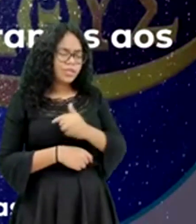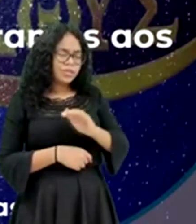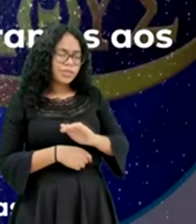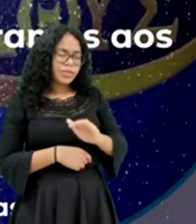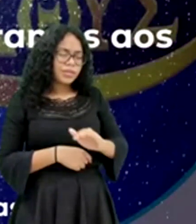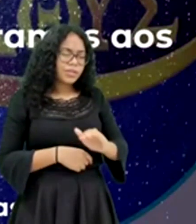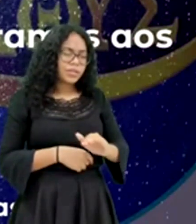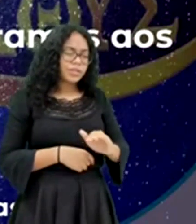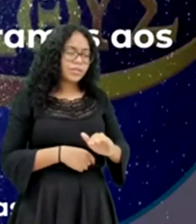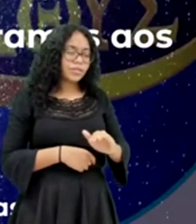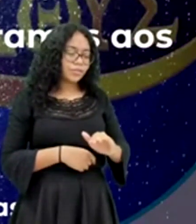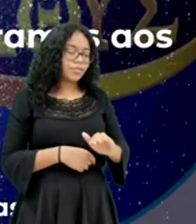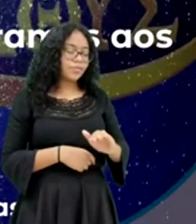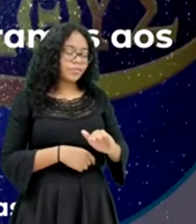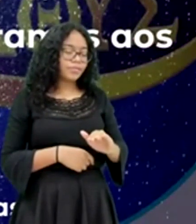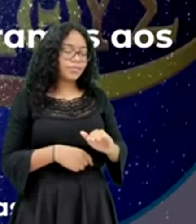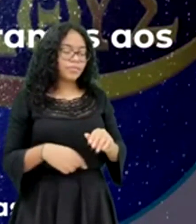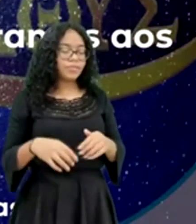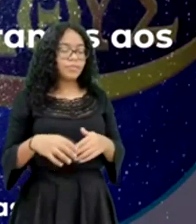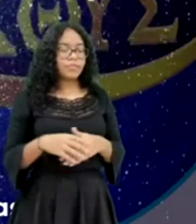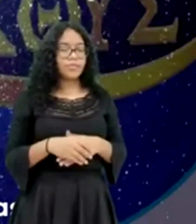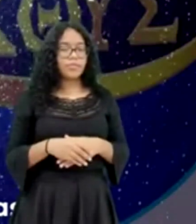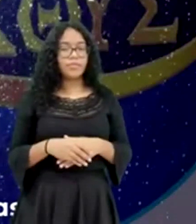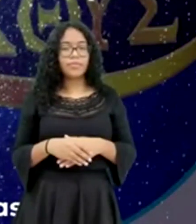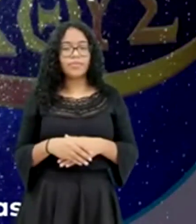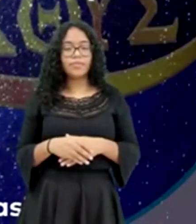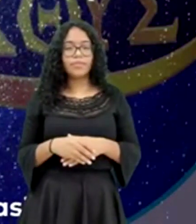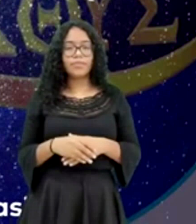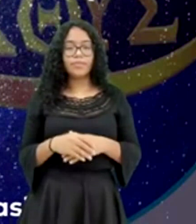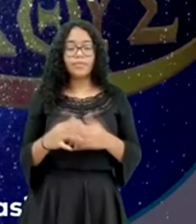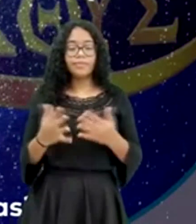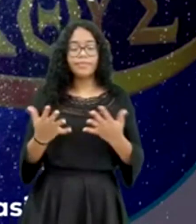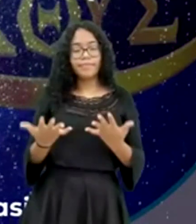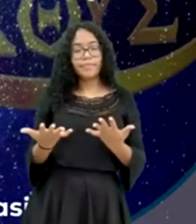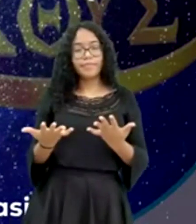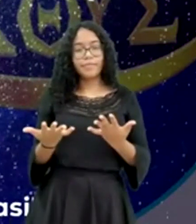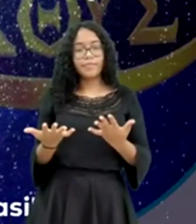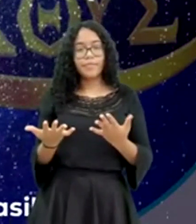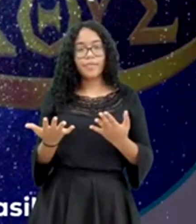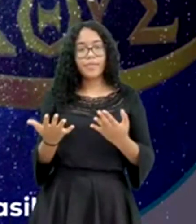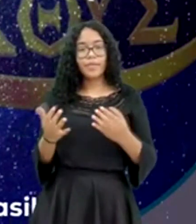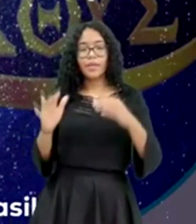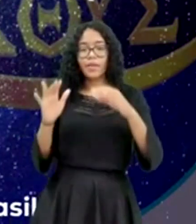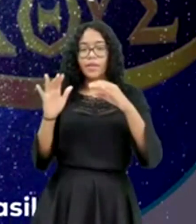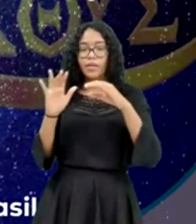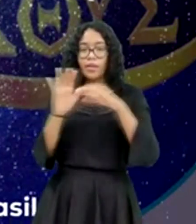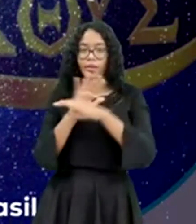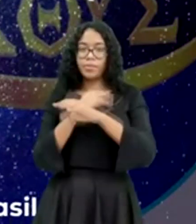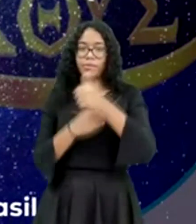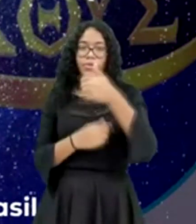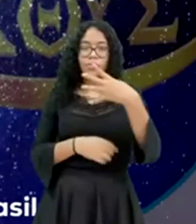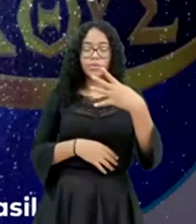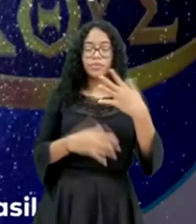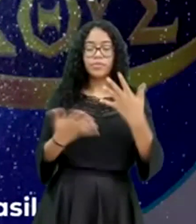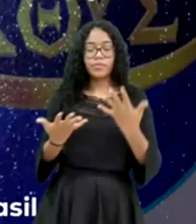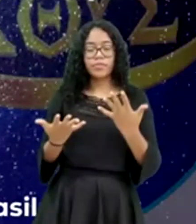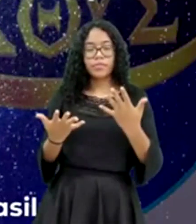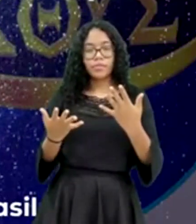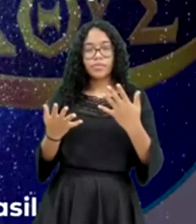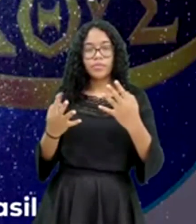o éramos aos seus olhos. Levantou-se, pois, capítulo 14, levantou-se, pois,